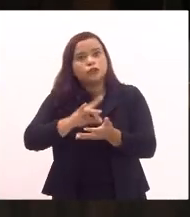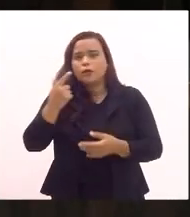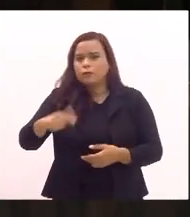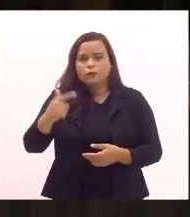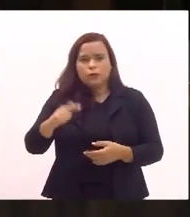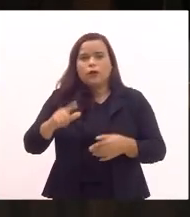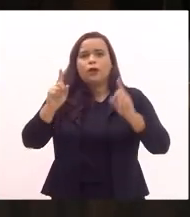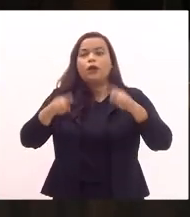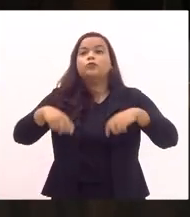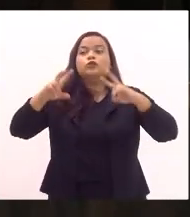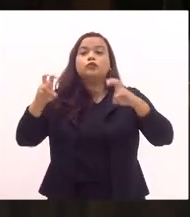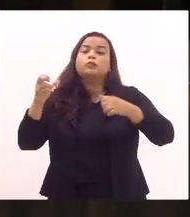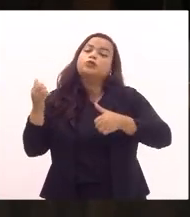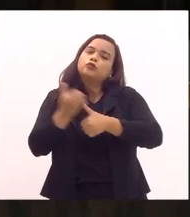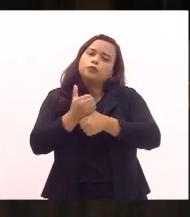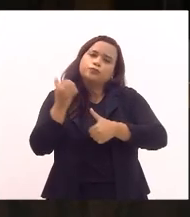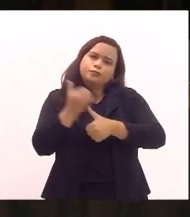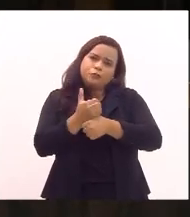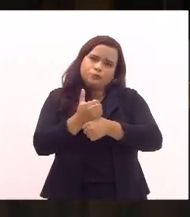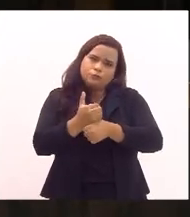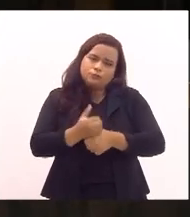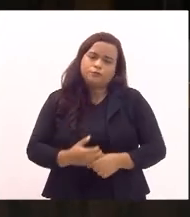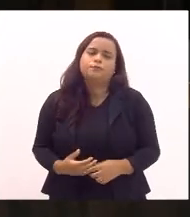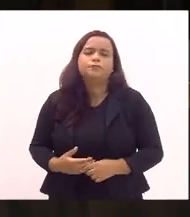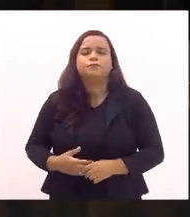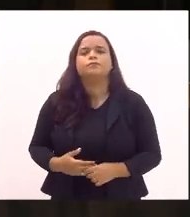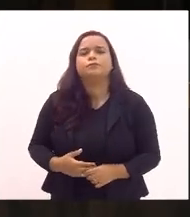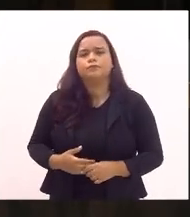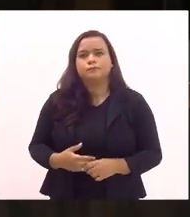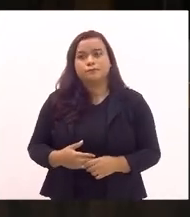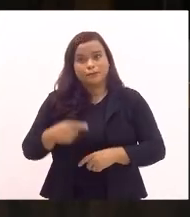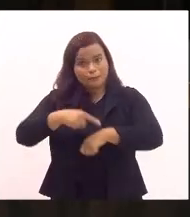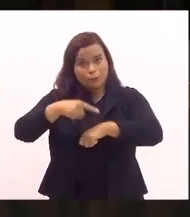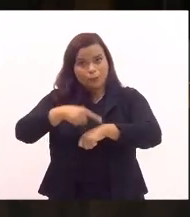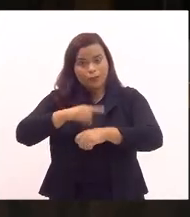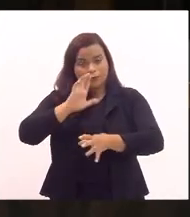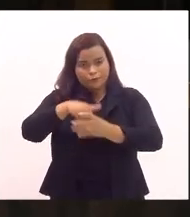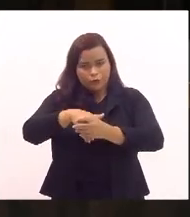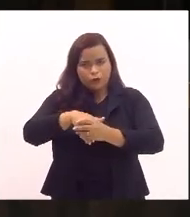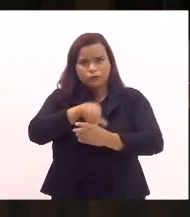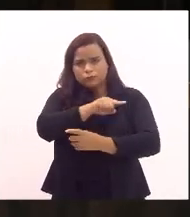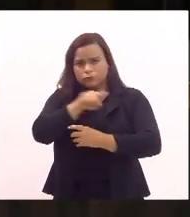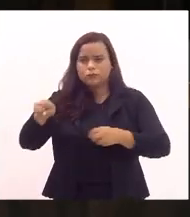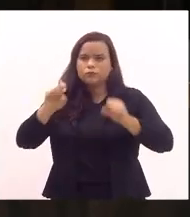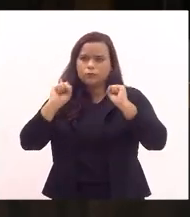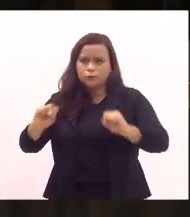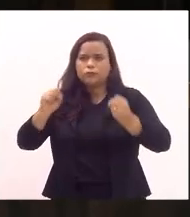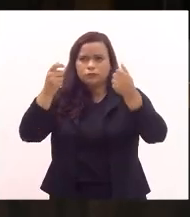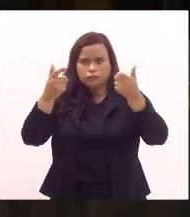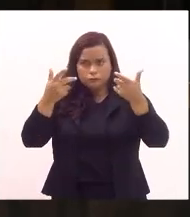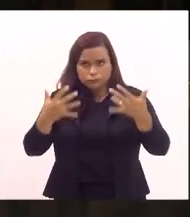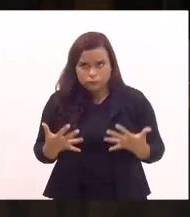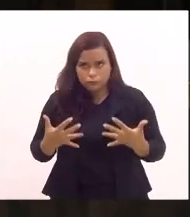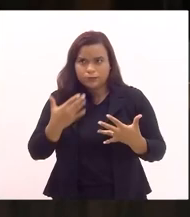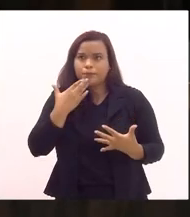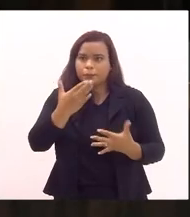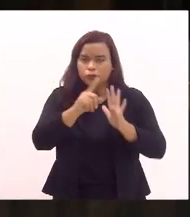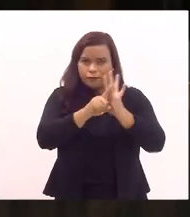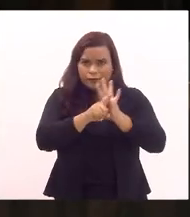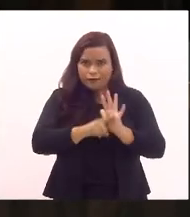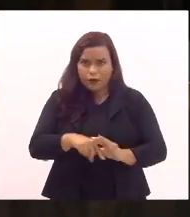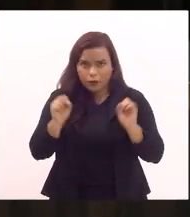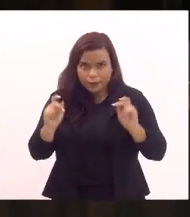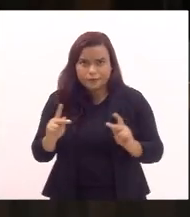agora ao substitutivo na hora do momento da votação do substitutivo as referências poderão pedir